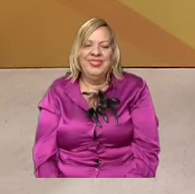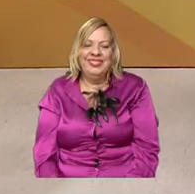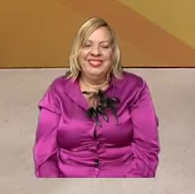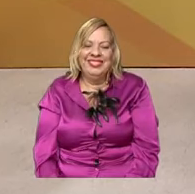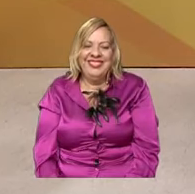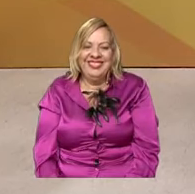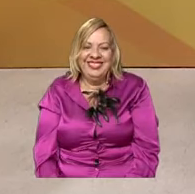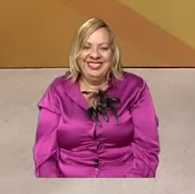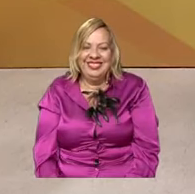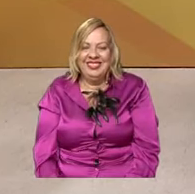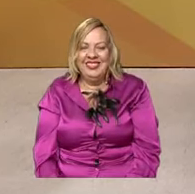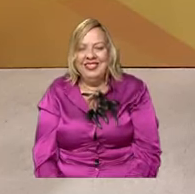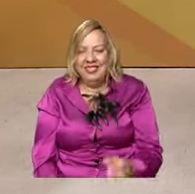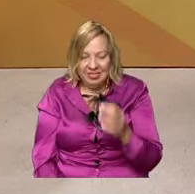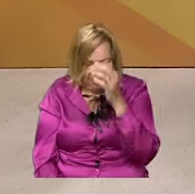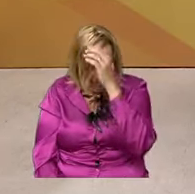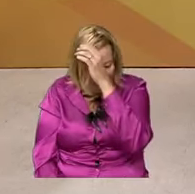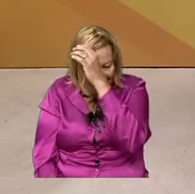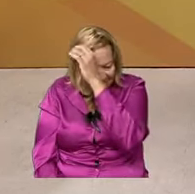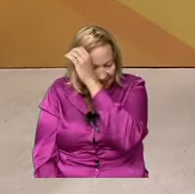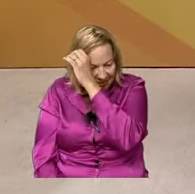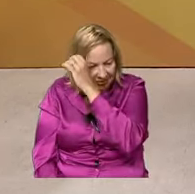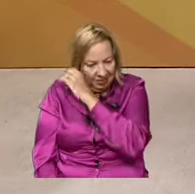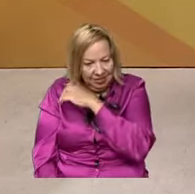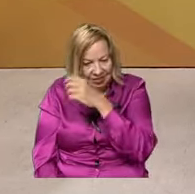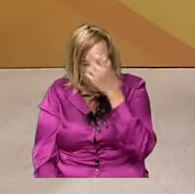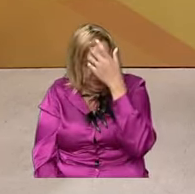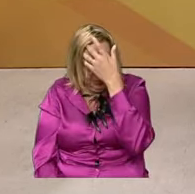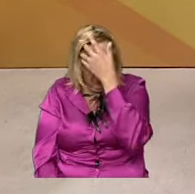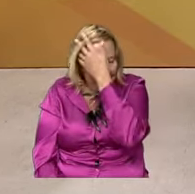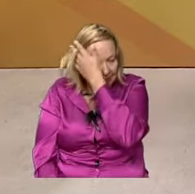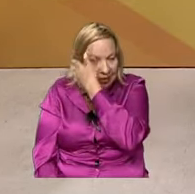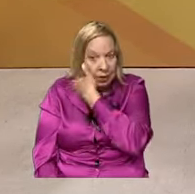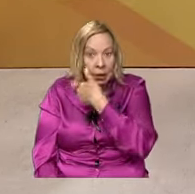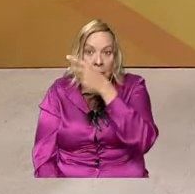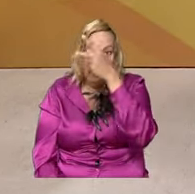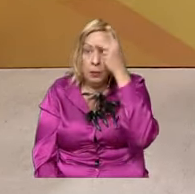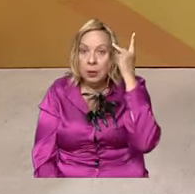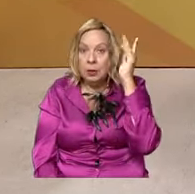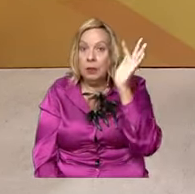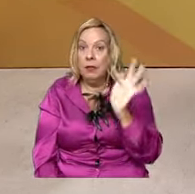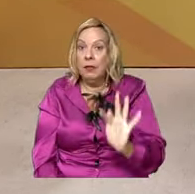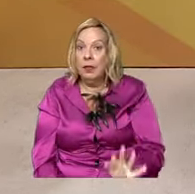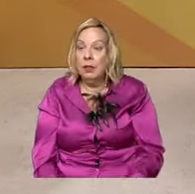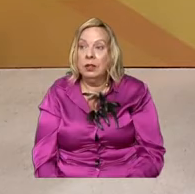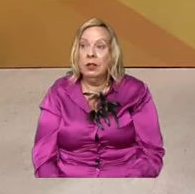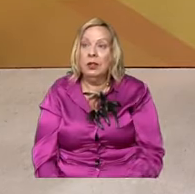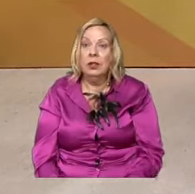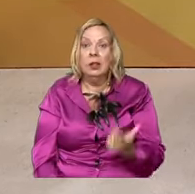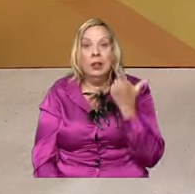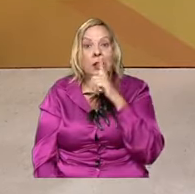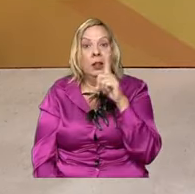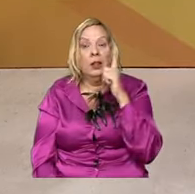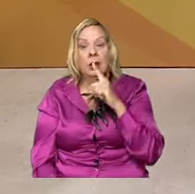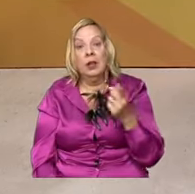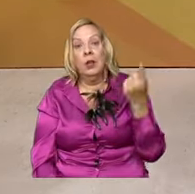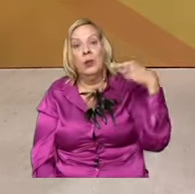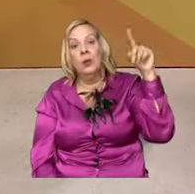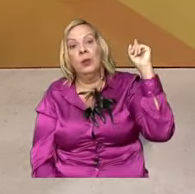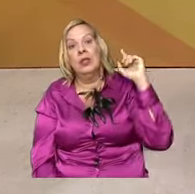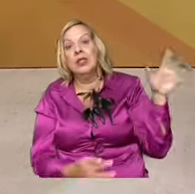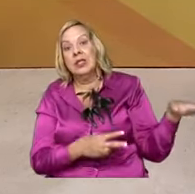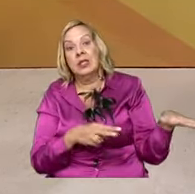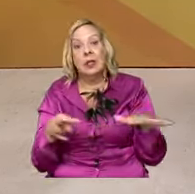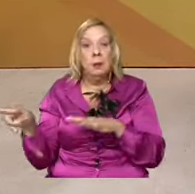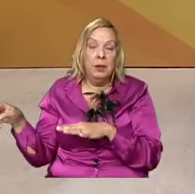decisiva, parabéns. E, ó, sabe de uma turma que tá feliz da vida, Jaque? A turma de contemplados da semana passada, ah, claro. Ah, menino,